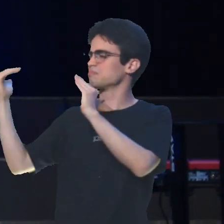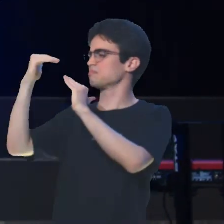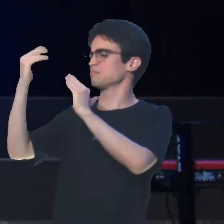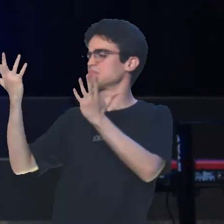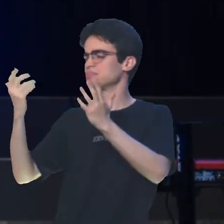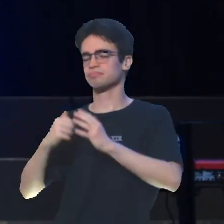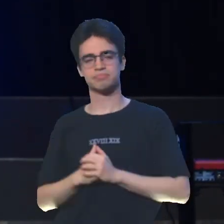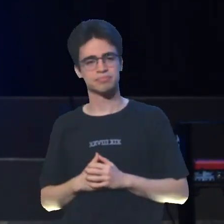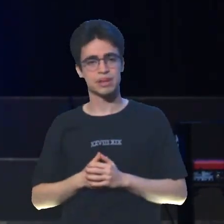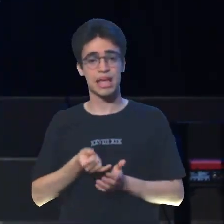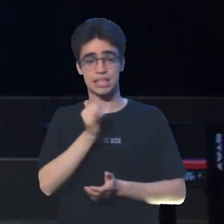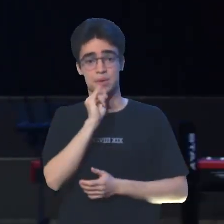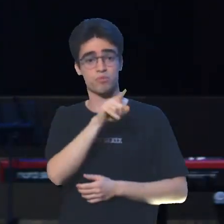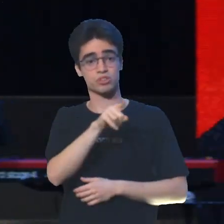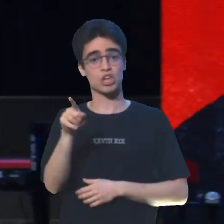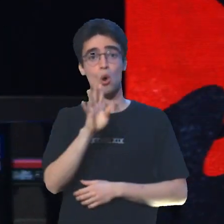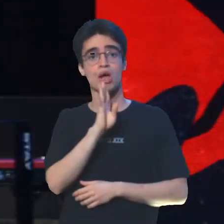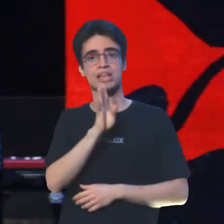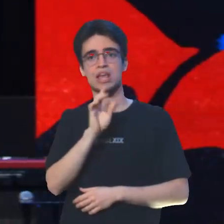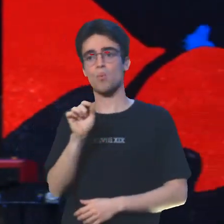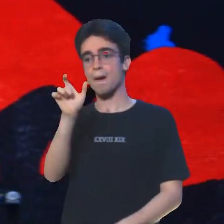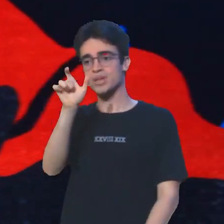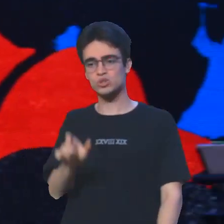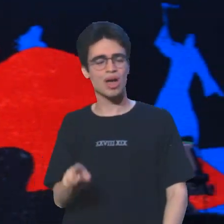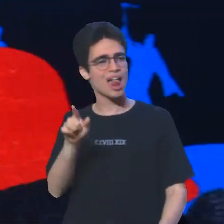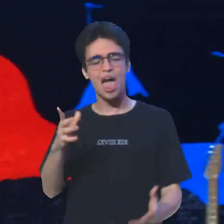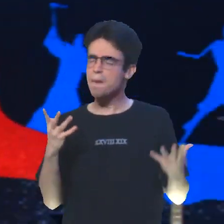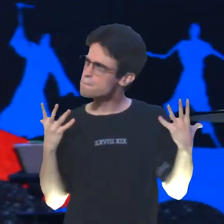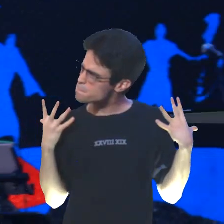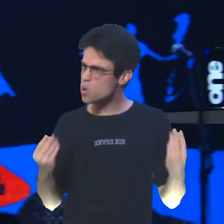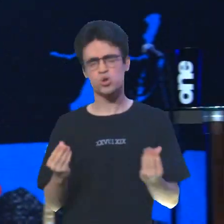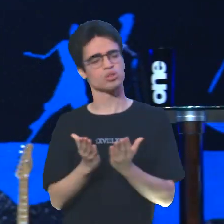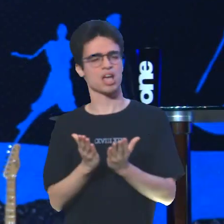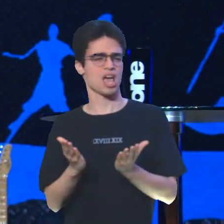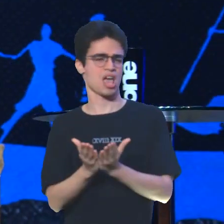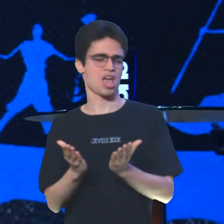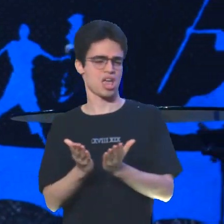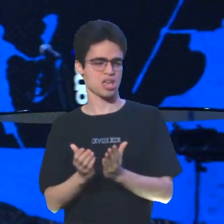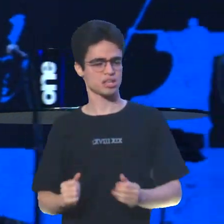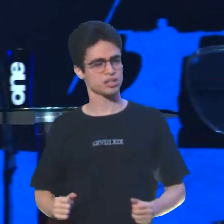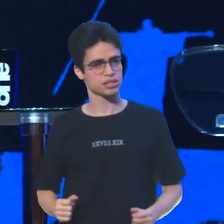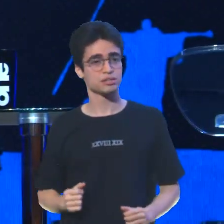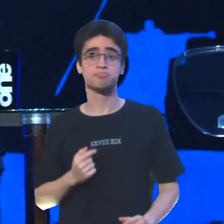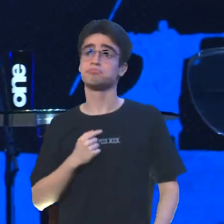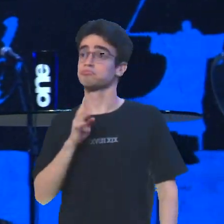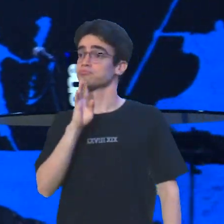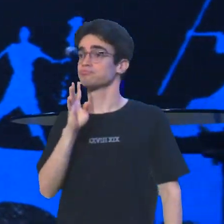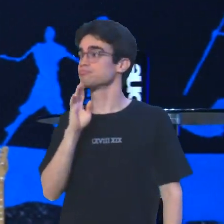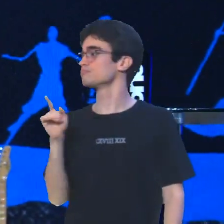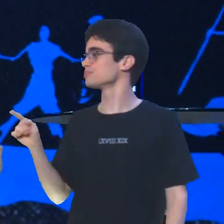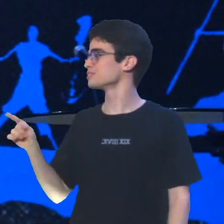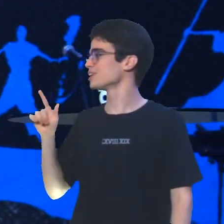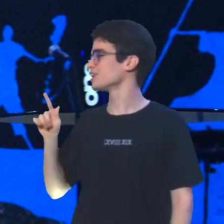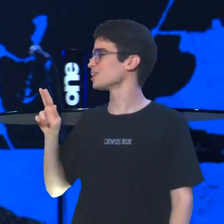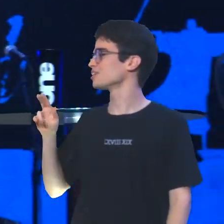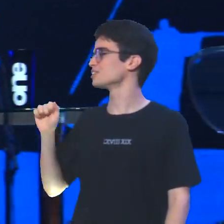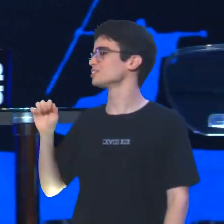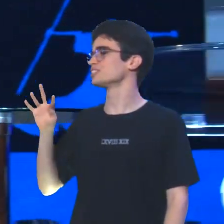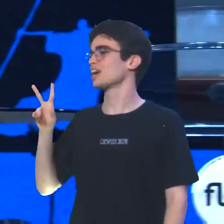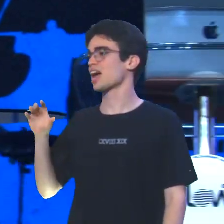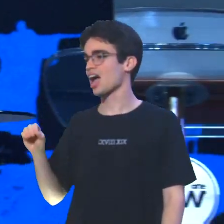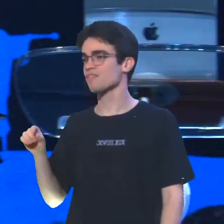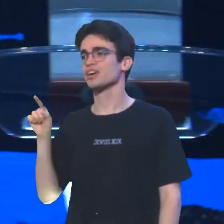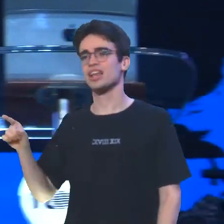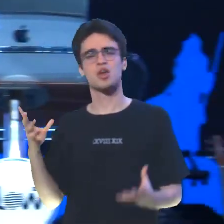Eu não sei se você conhece alguém que é muito crente. Eu conheço o Gustavo. Ele é um cara